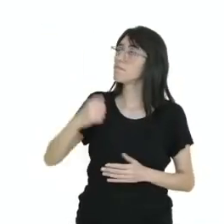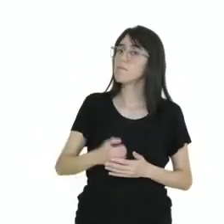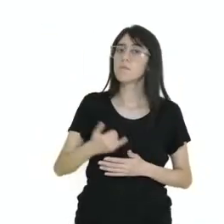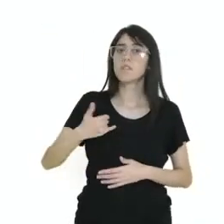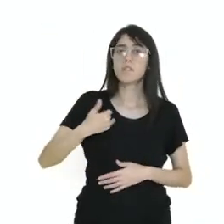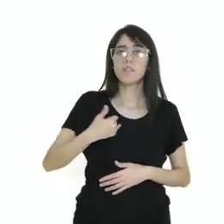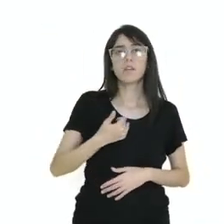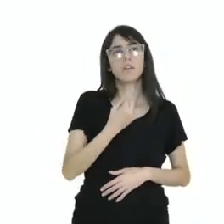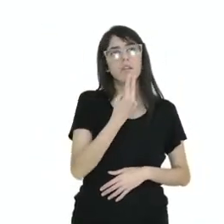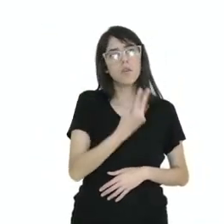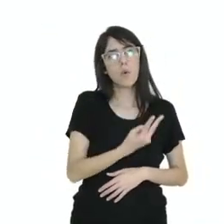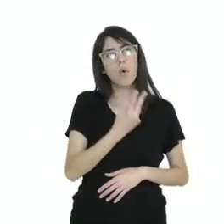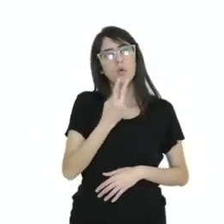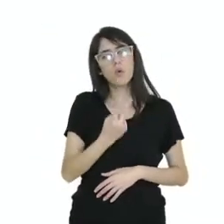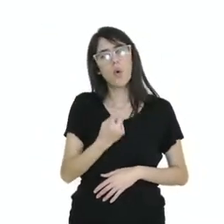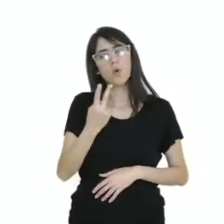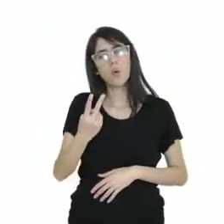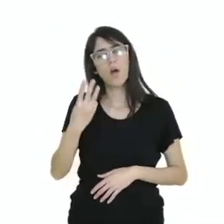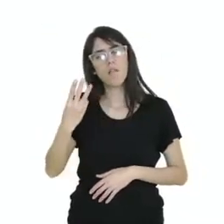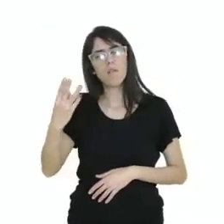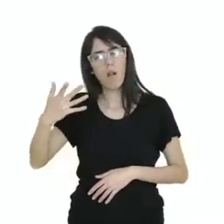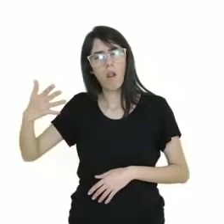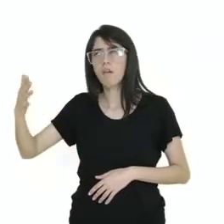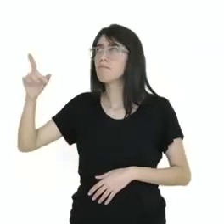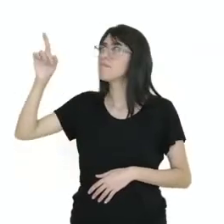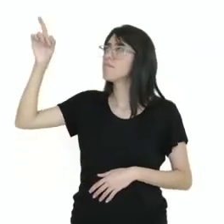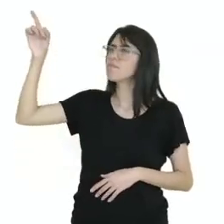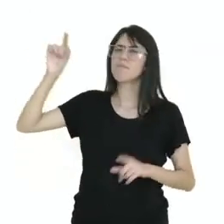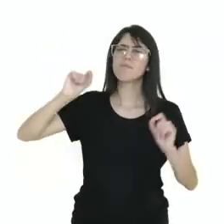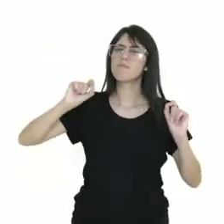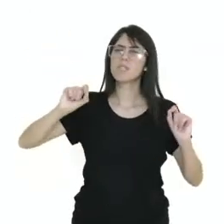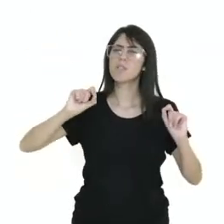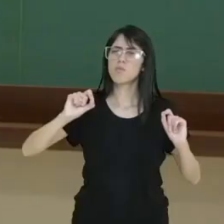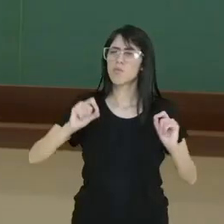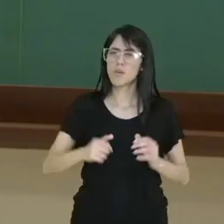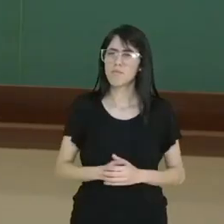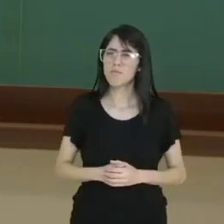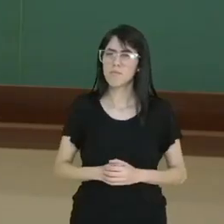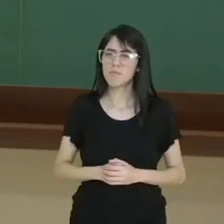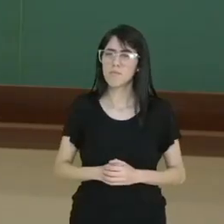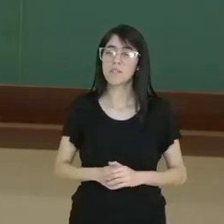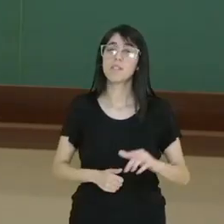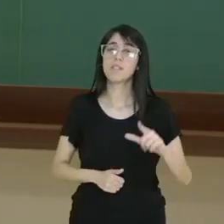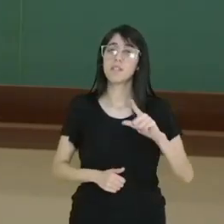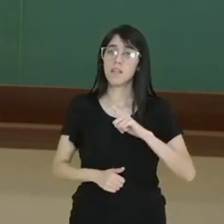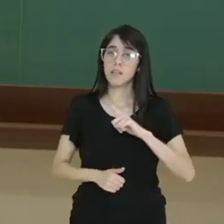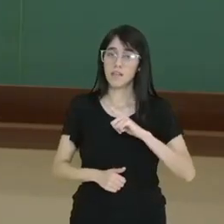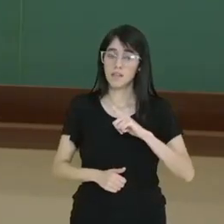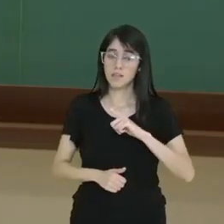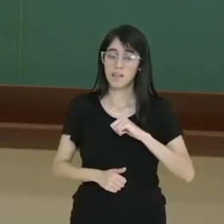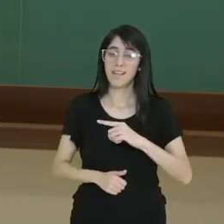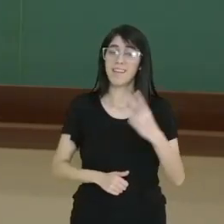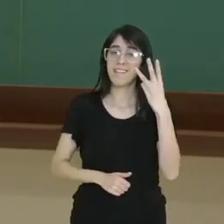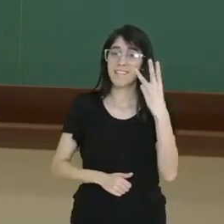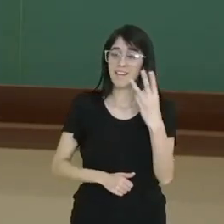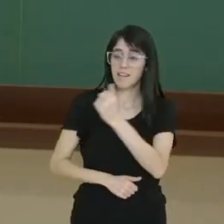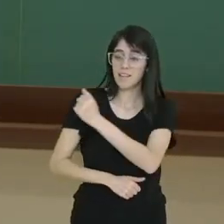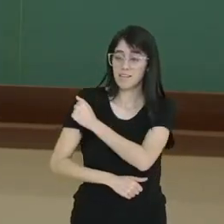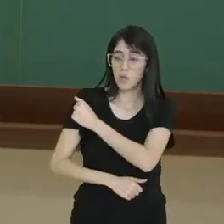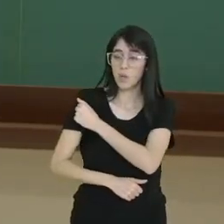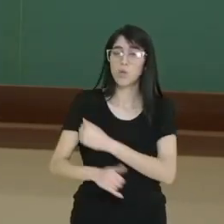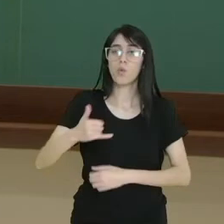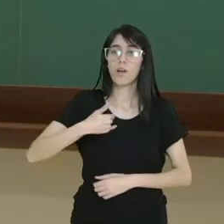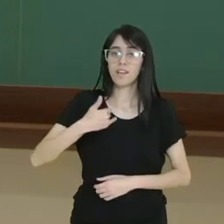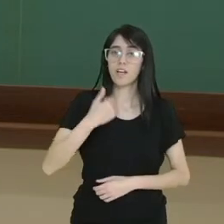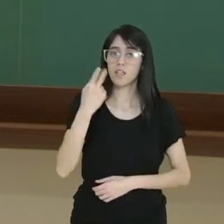3, 3, 5, 5, 6, 7, 8. O que quer dizer isso, pessoal? Que ela tem na creche dela três alunos com